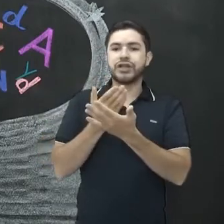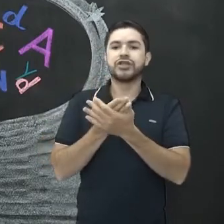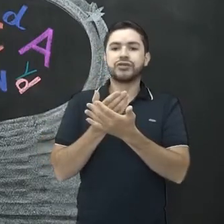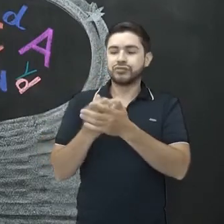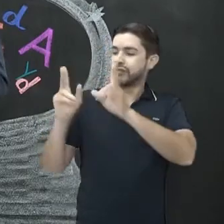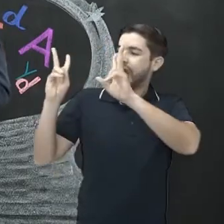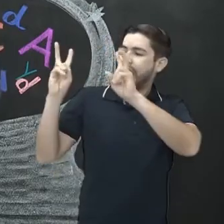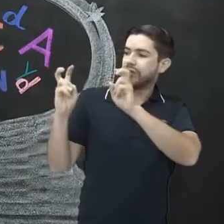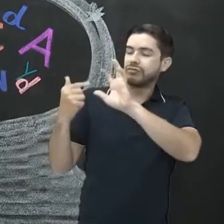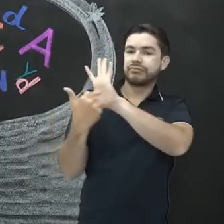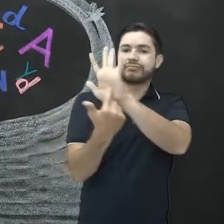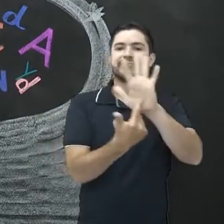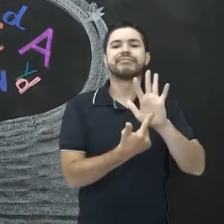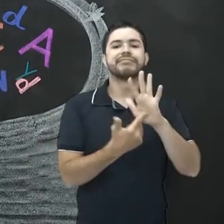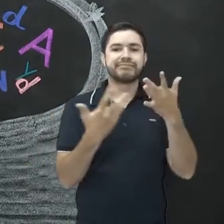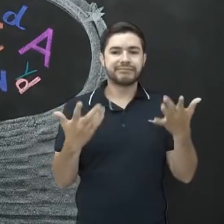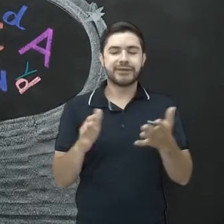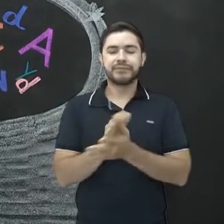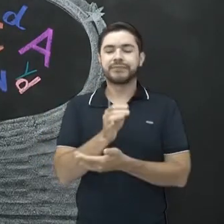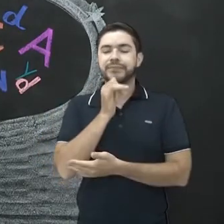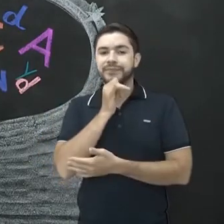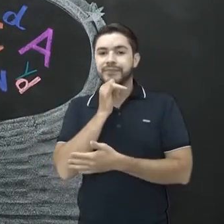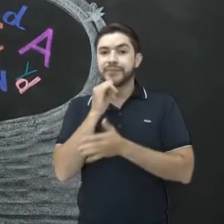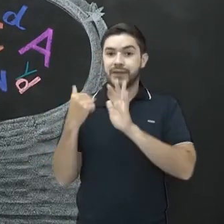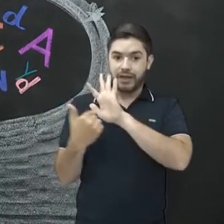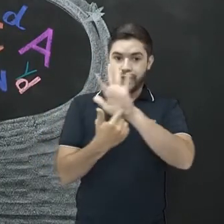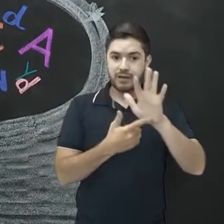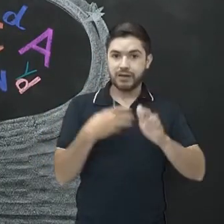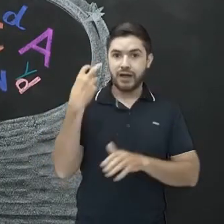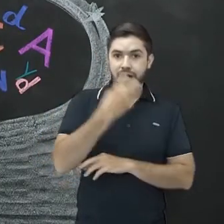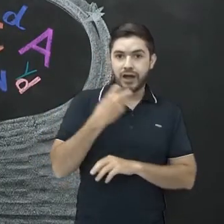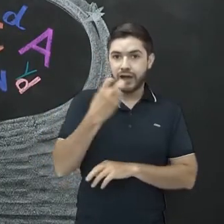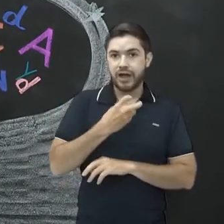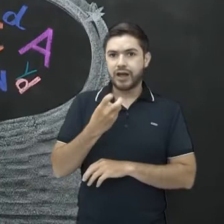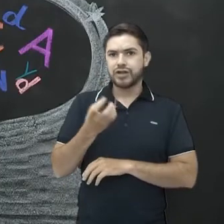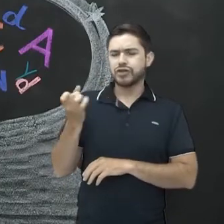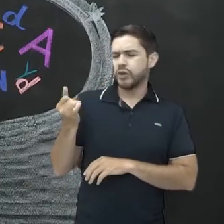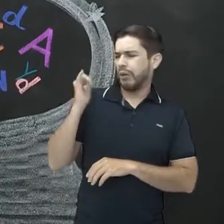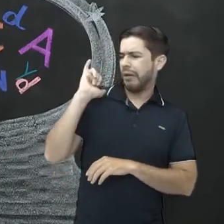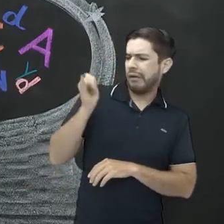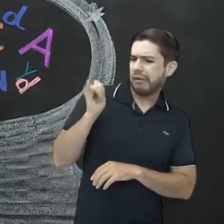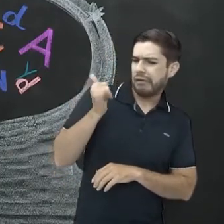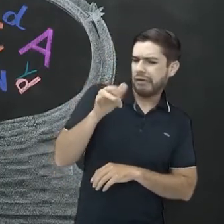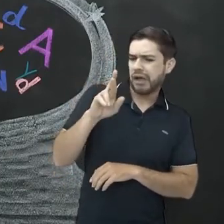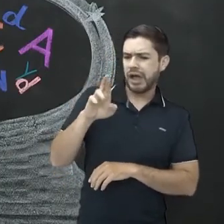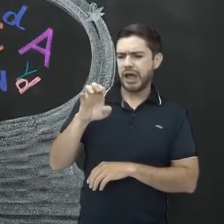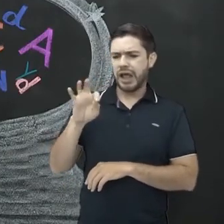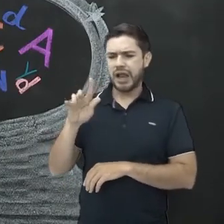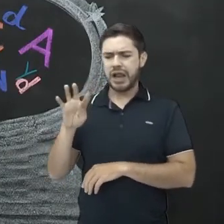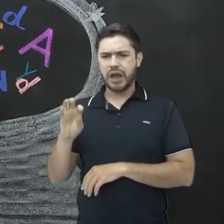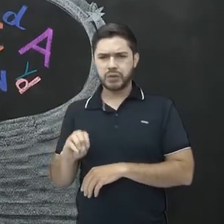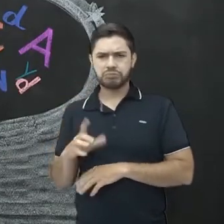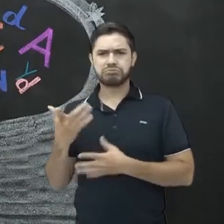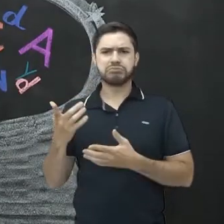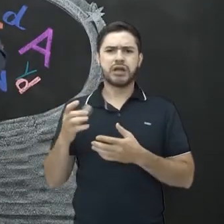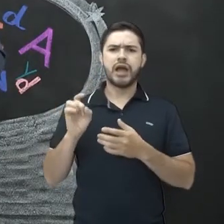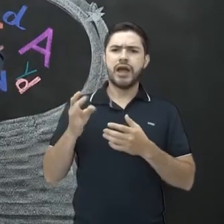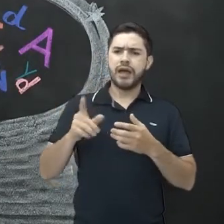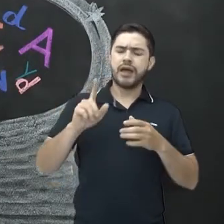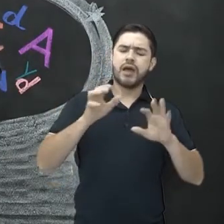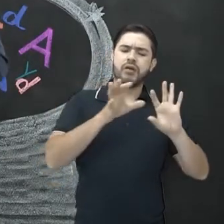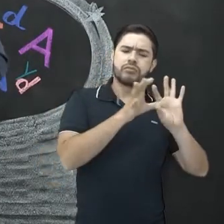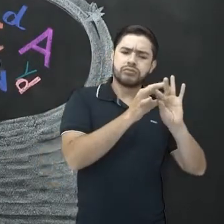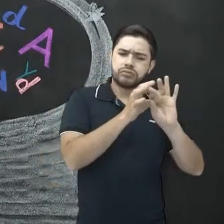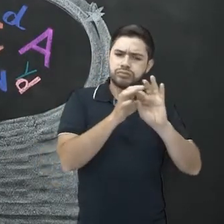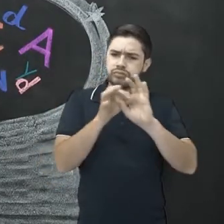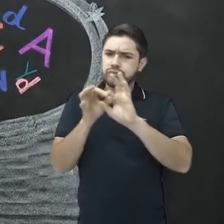assunto que será apresentado. No caso da exposição oral, diferente do relato, não é simplesmente uma dimensão pessoal, é uma dimensão contextualizada com